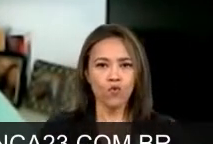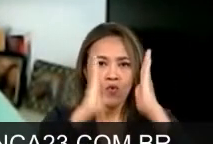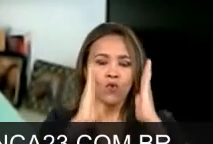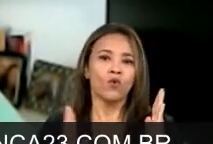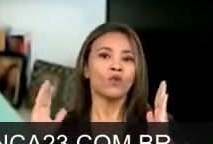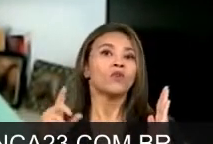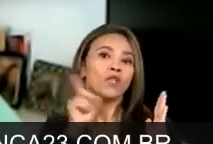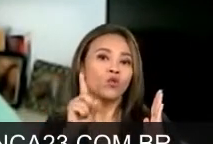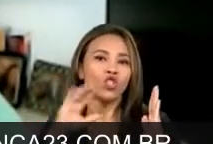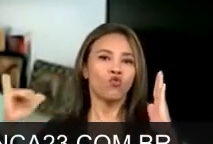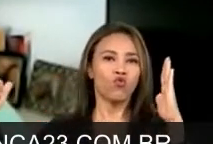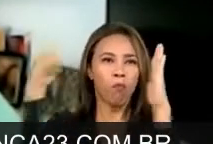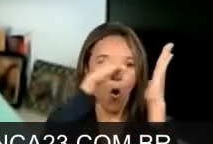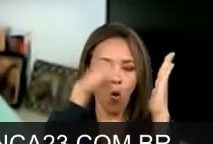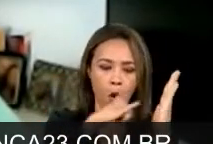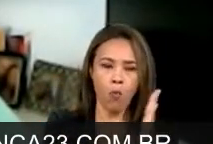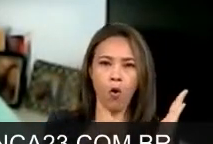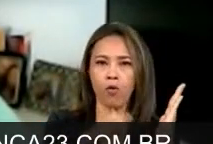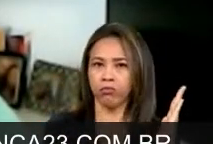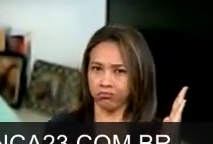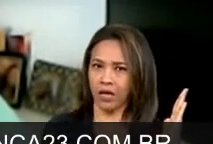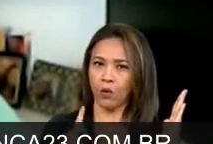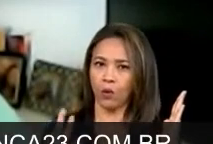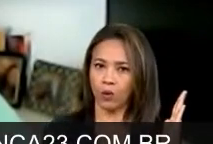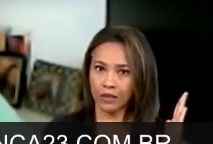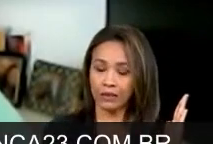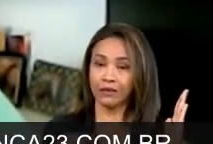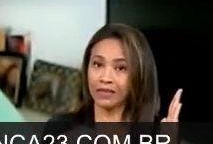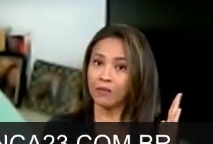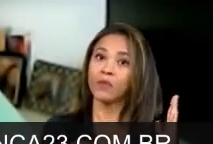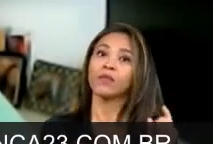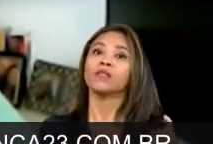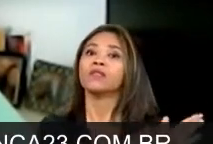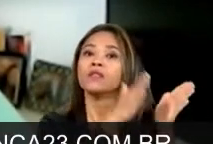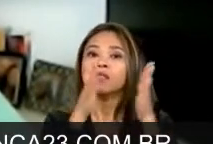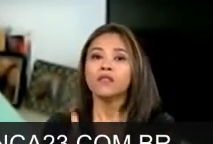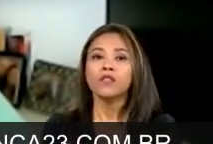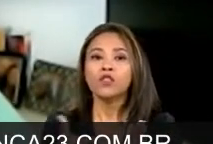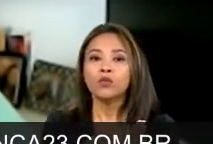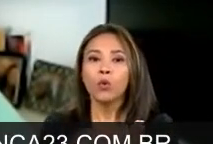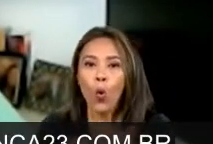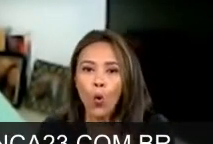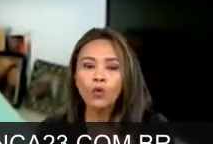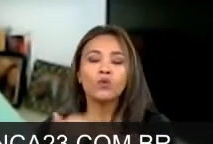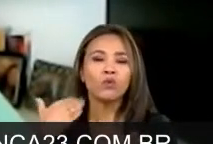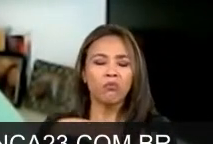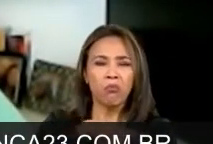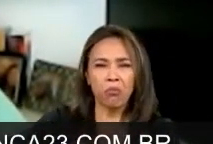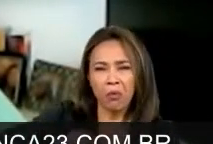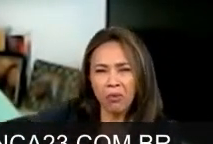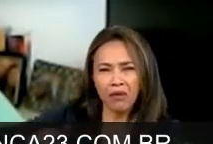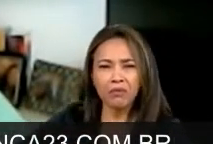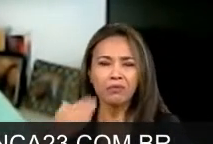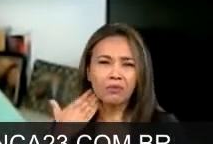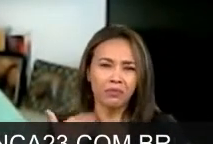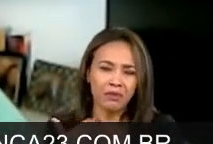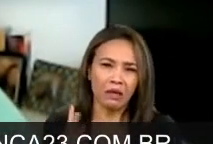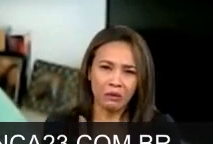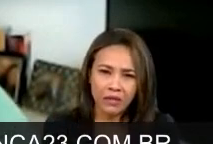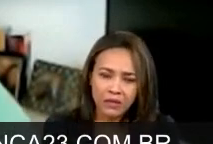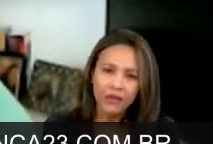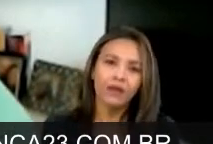que que a gente teve agora? Justamente após a crise de 2008, os bancos centrais mundo afora, né,